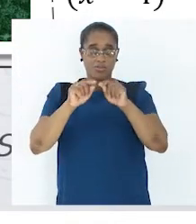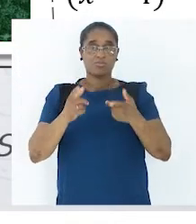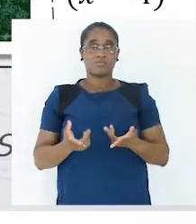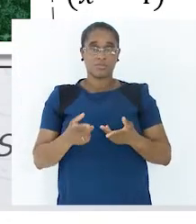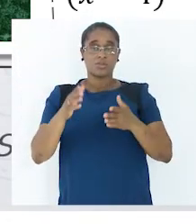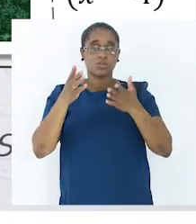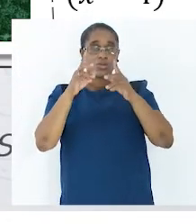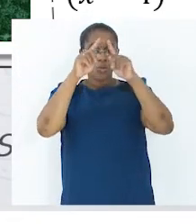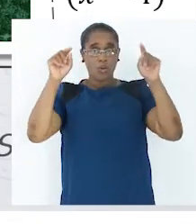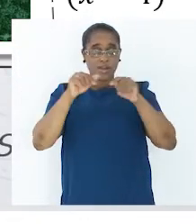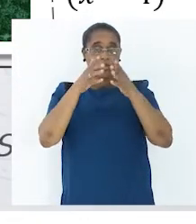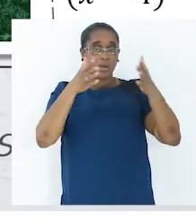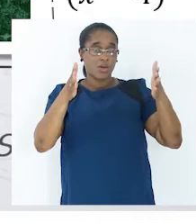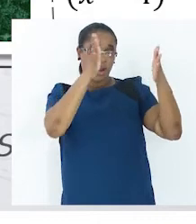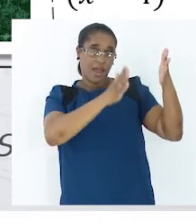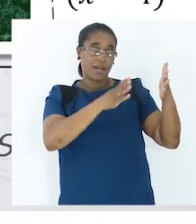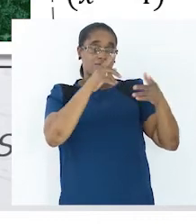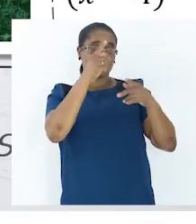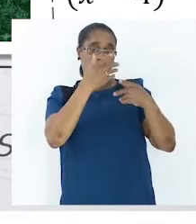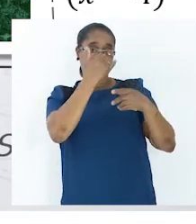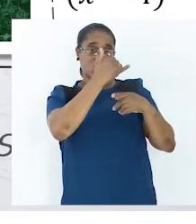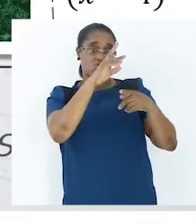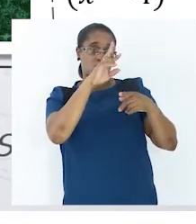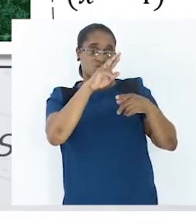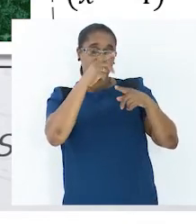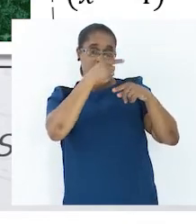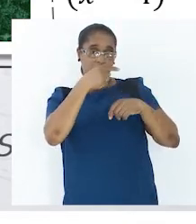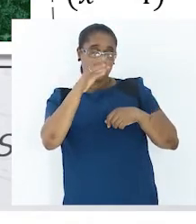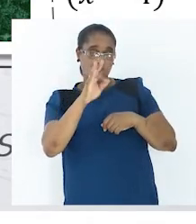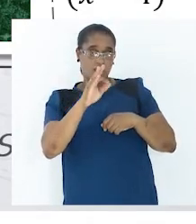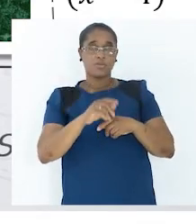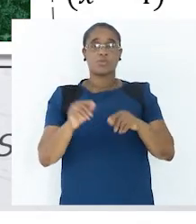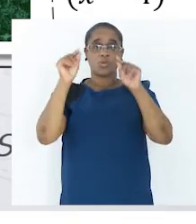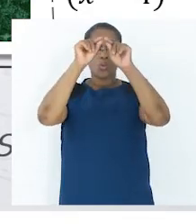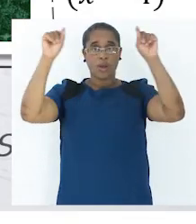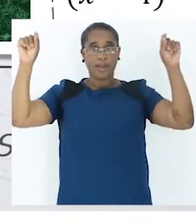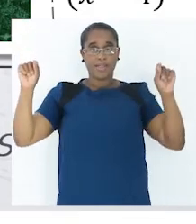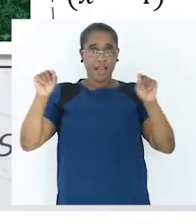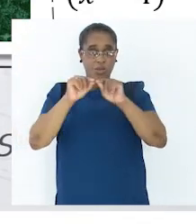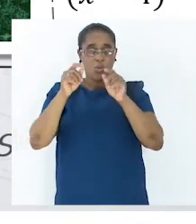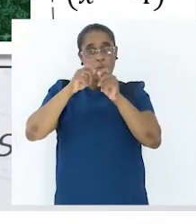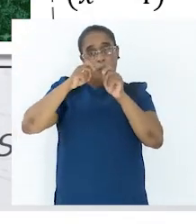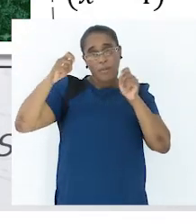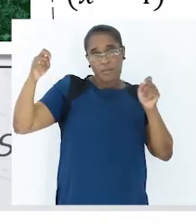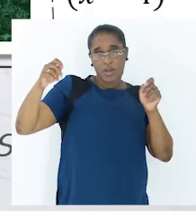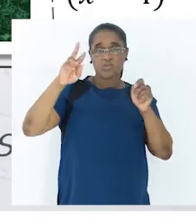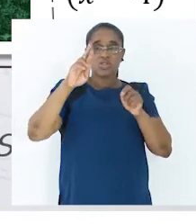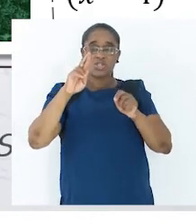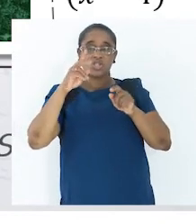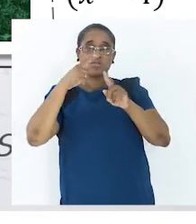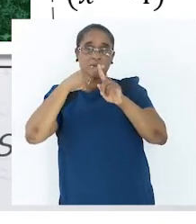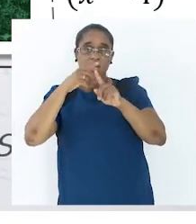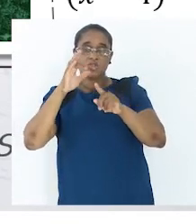lado mede 2x menos 4, no retângulo o comprimento é x mais 4